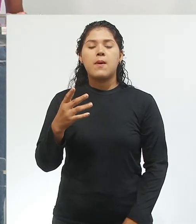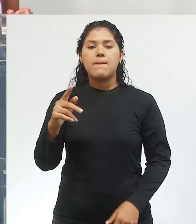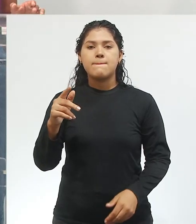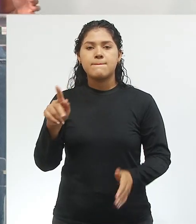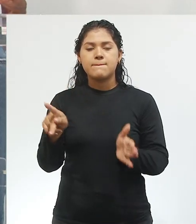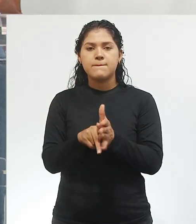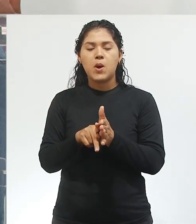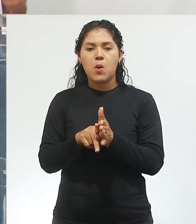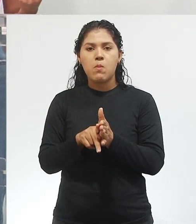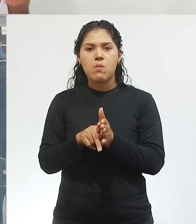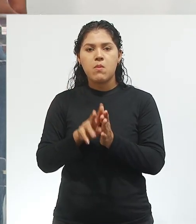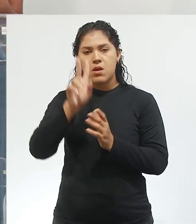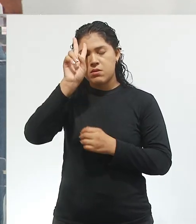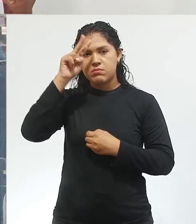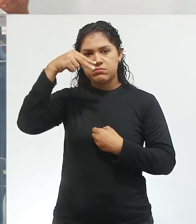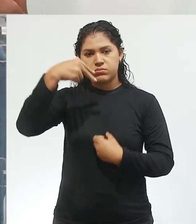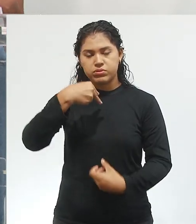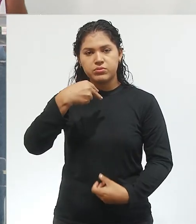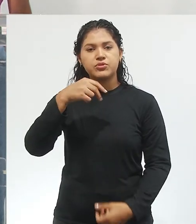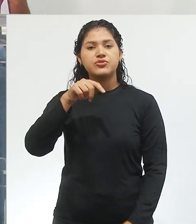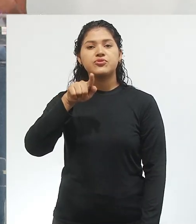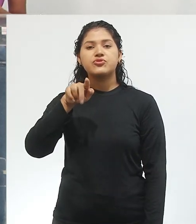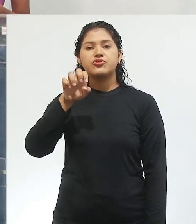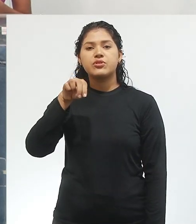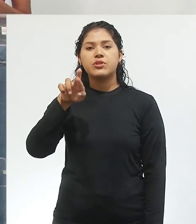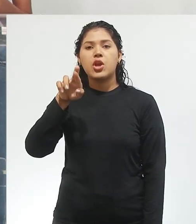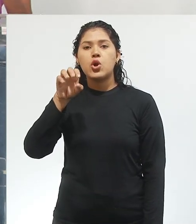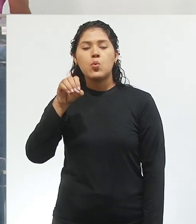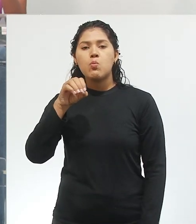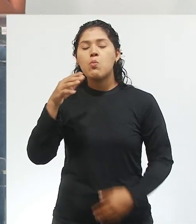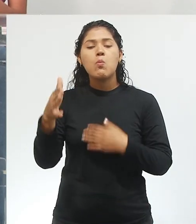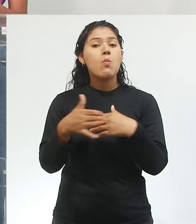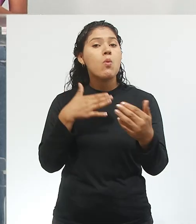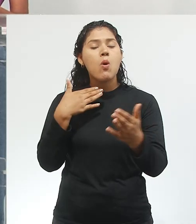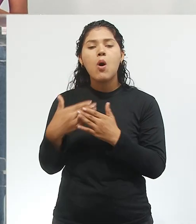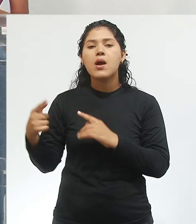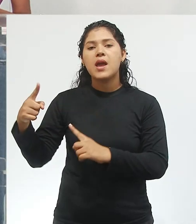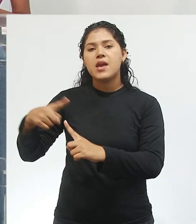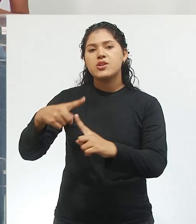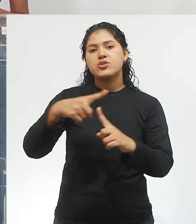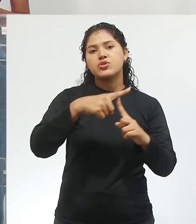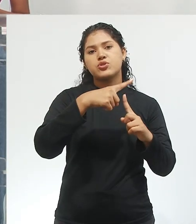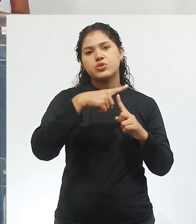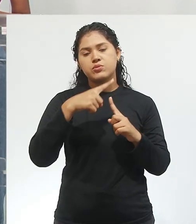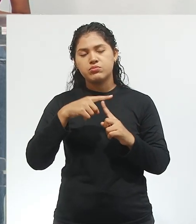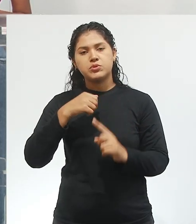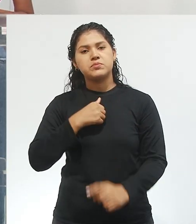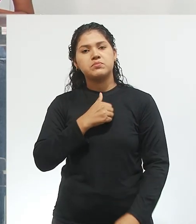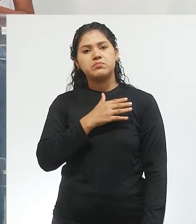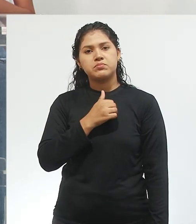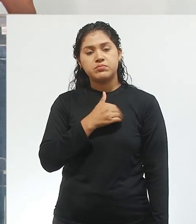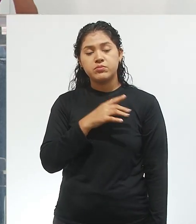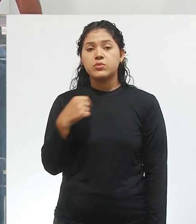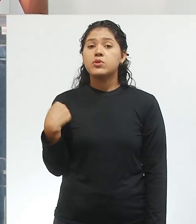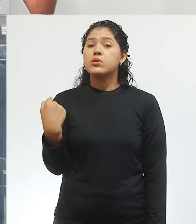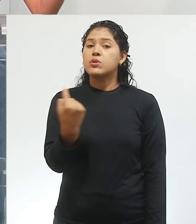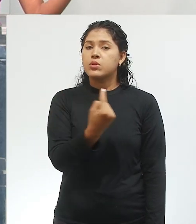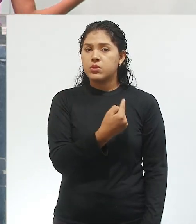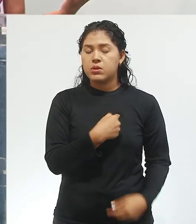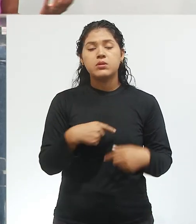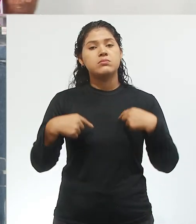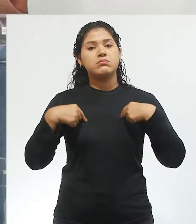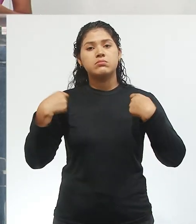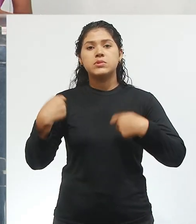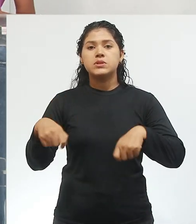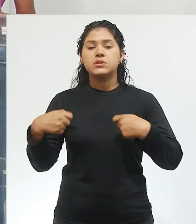sexual. Então, estarmos atentos é justamente inibir, né, que os nossos alunos eles se sintam à